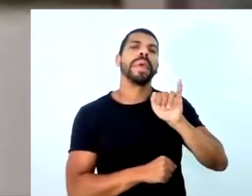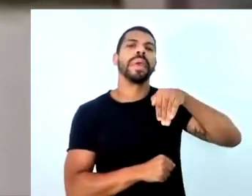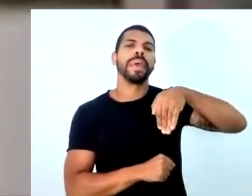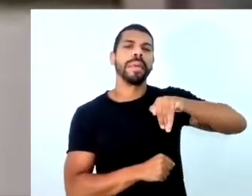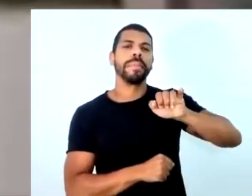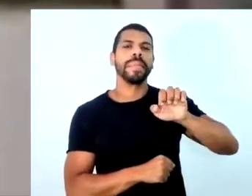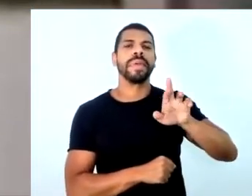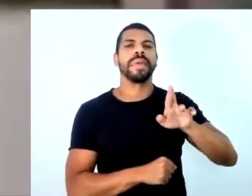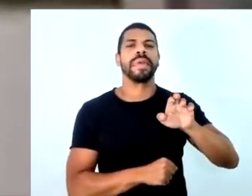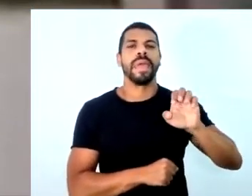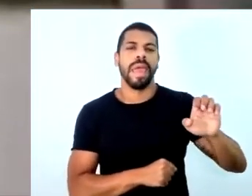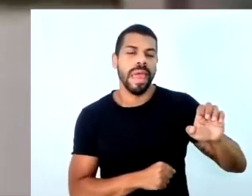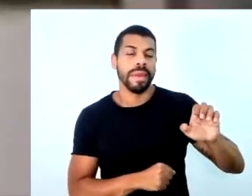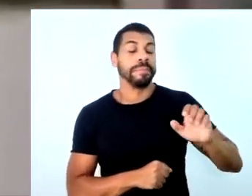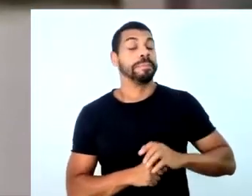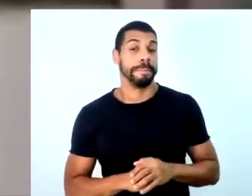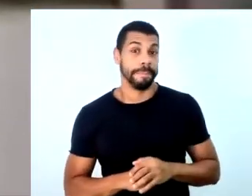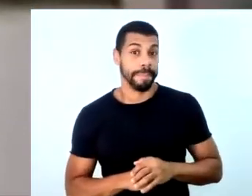no Premiere.